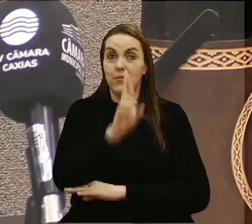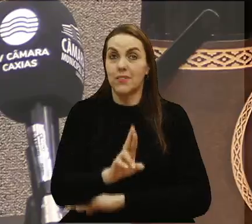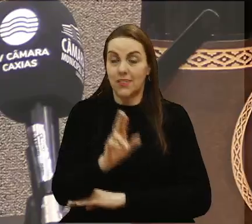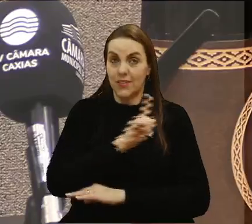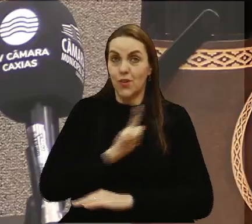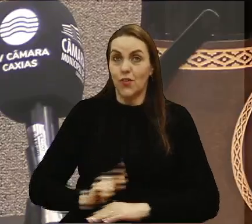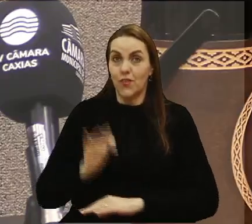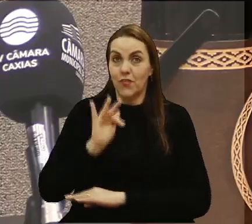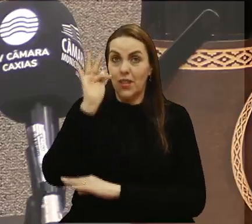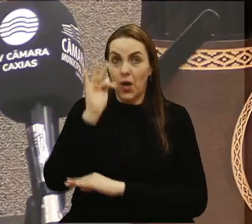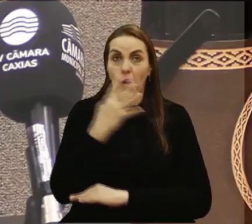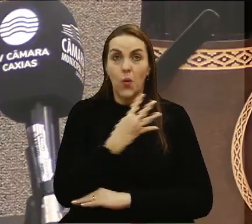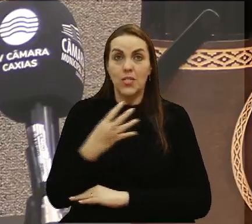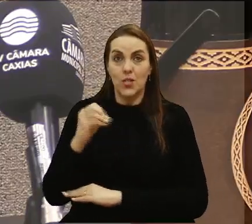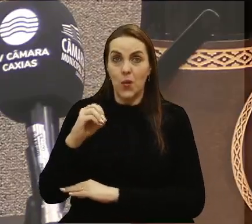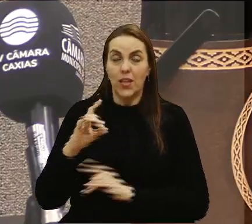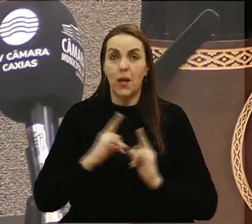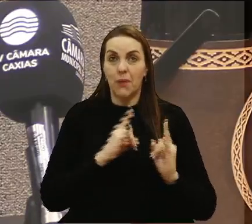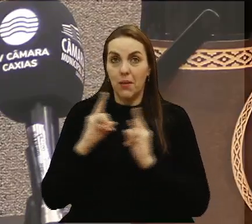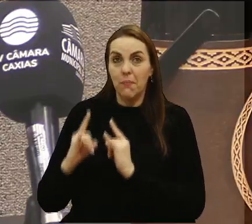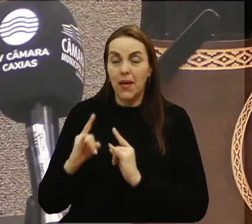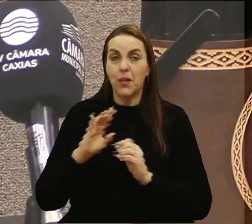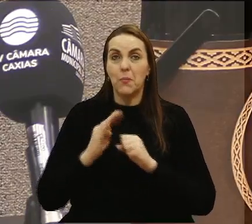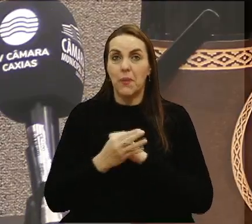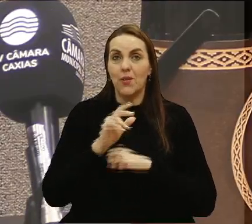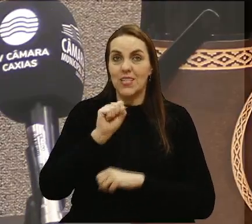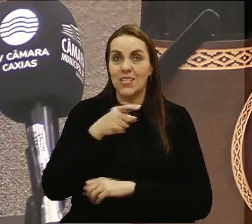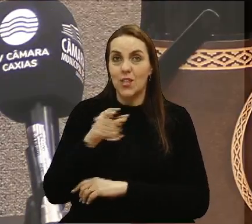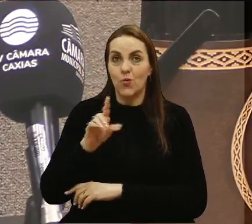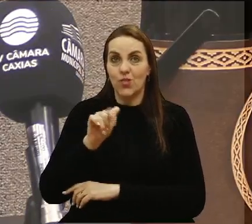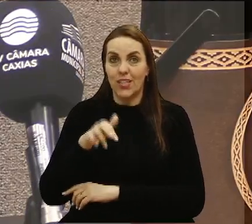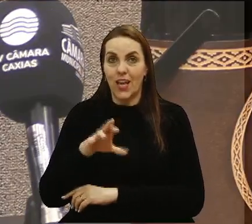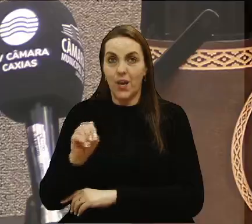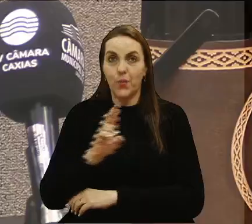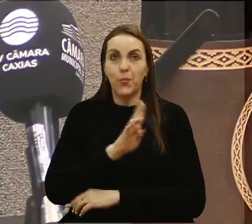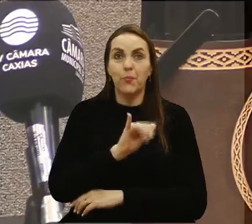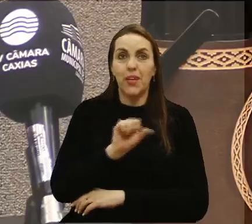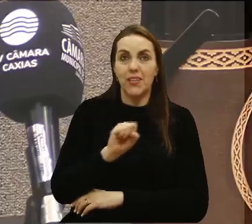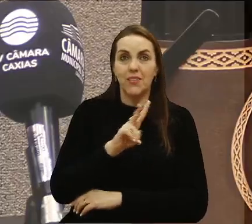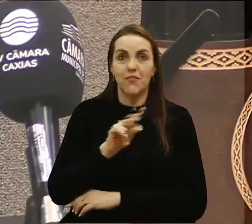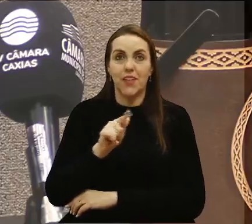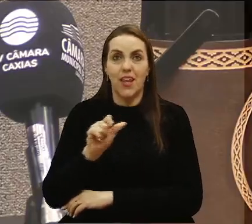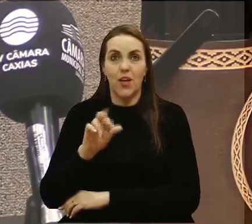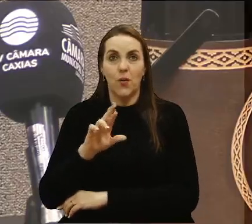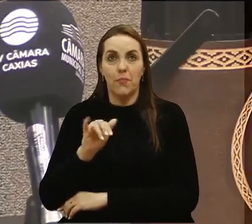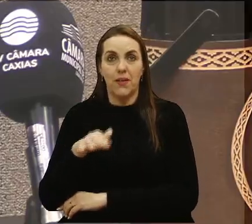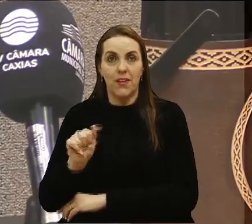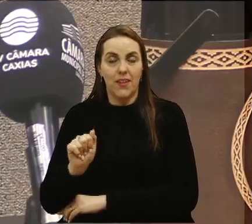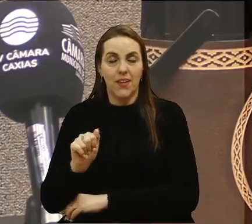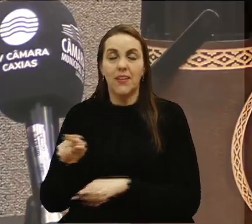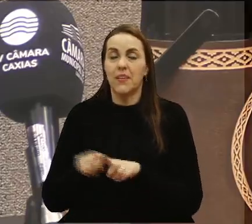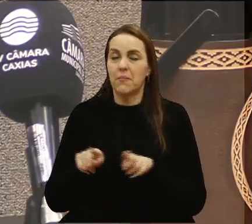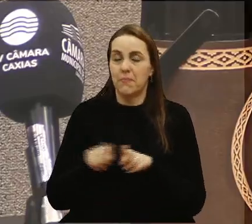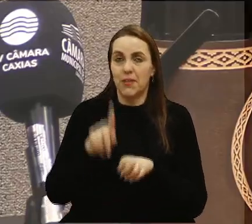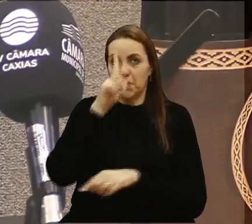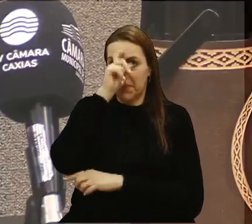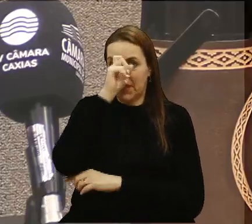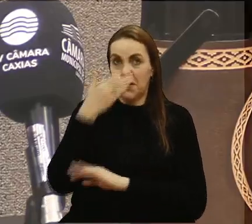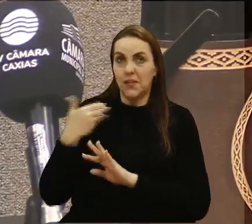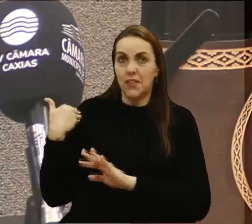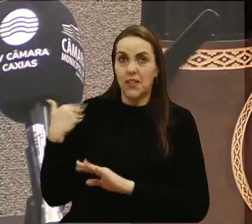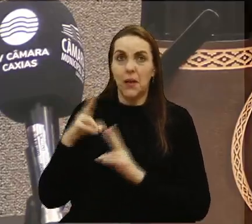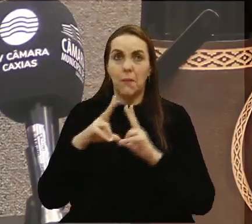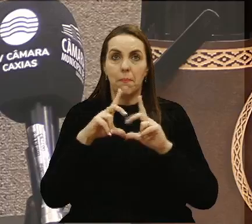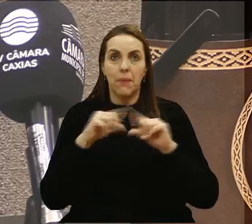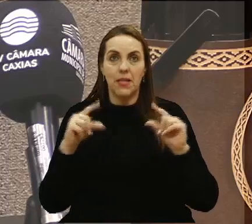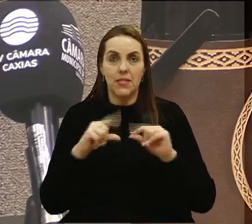440 apartamentos no San Genaro, a UBS do Vila Romana, o hospital, na época, nós estivemos em Brasília